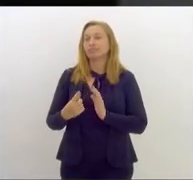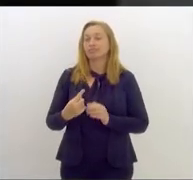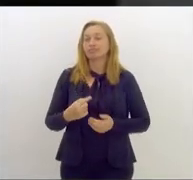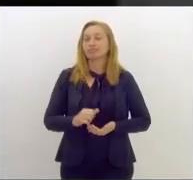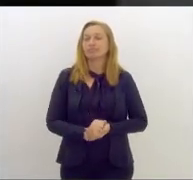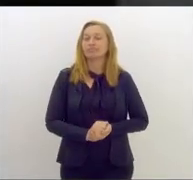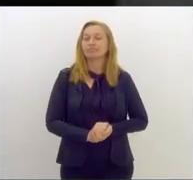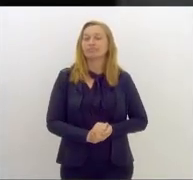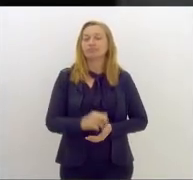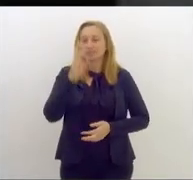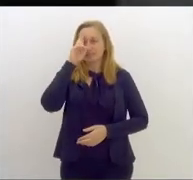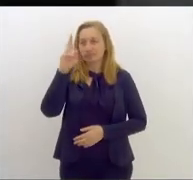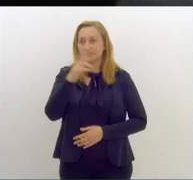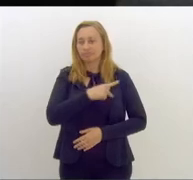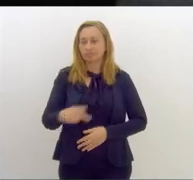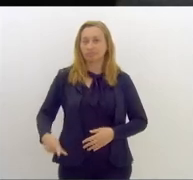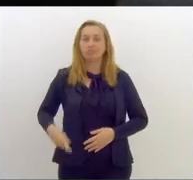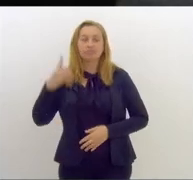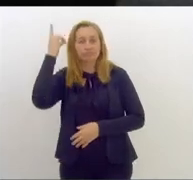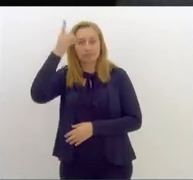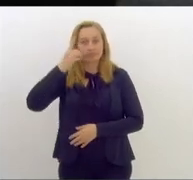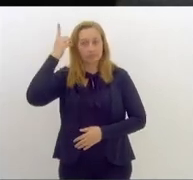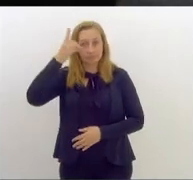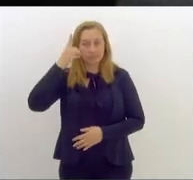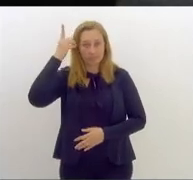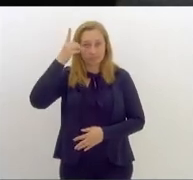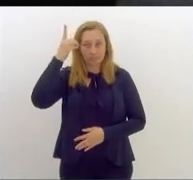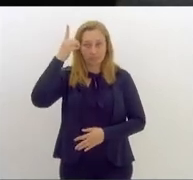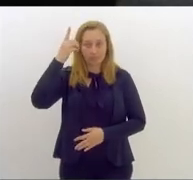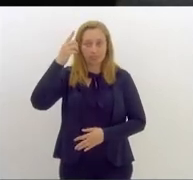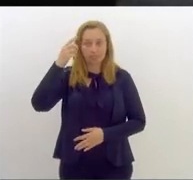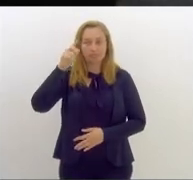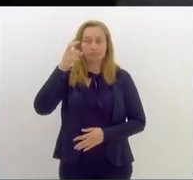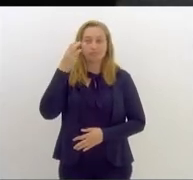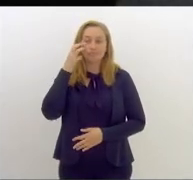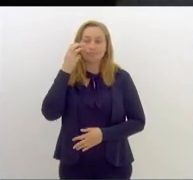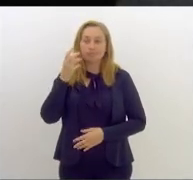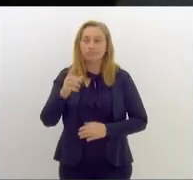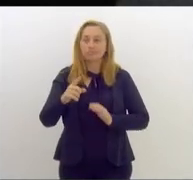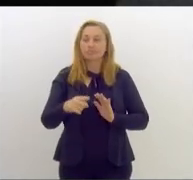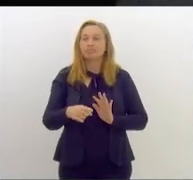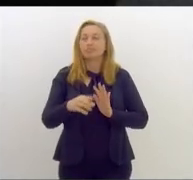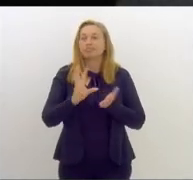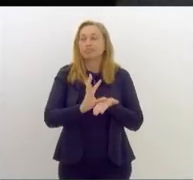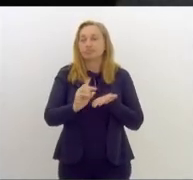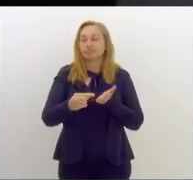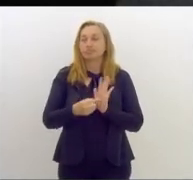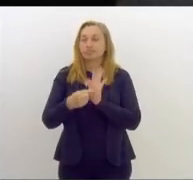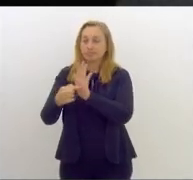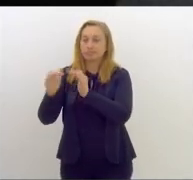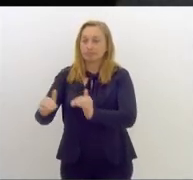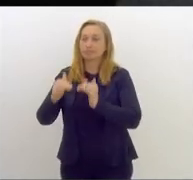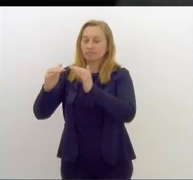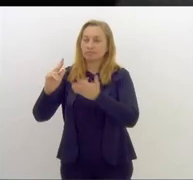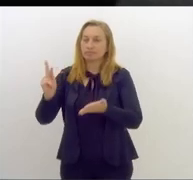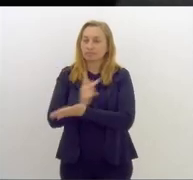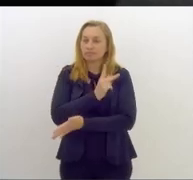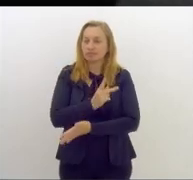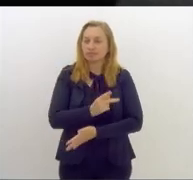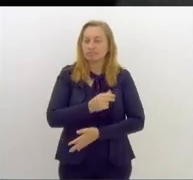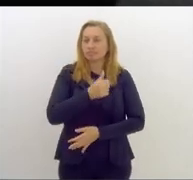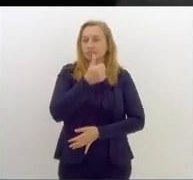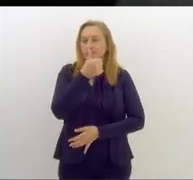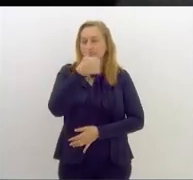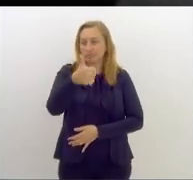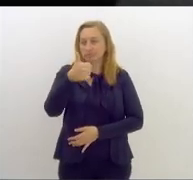senhor presidente Deputado valdec Carneiro a ata reflete com exatidão o ocorrido na